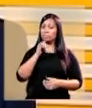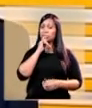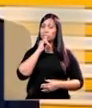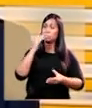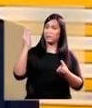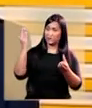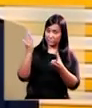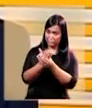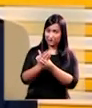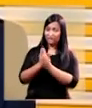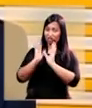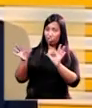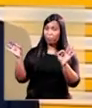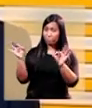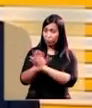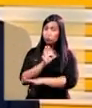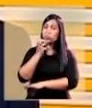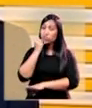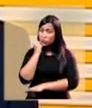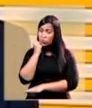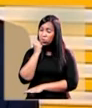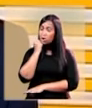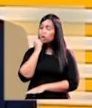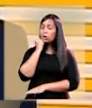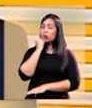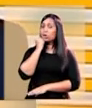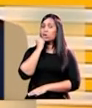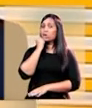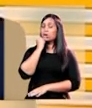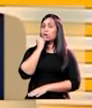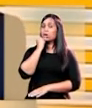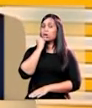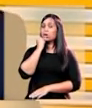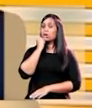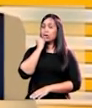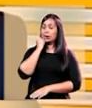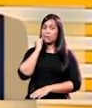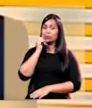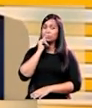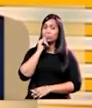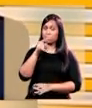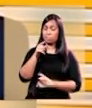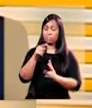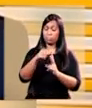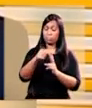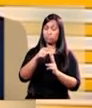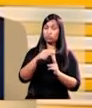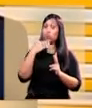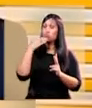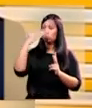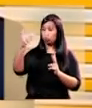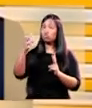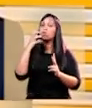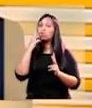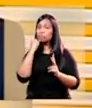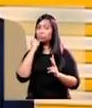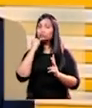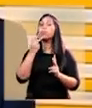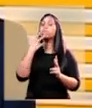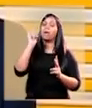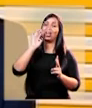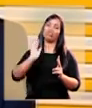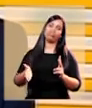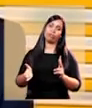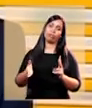Deferida a adoção, sentenciado o caso, aqueles que ingressaram e pediram a adoção